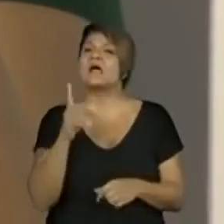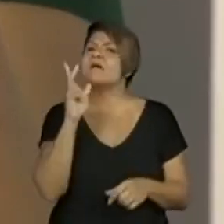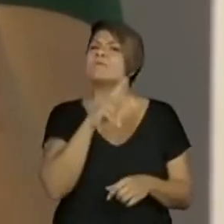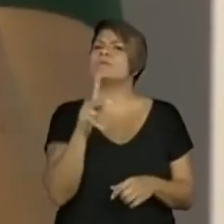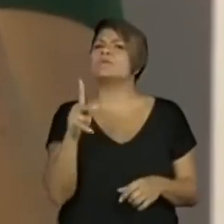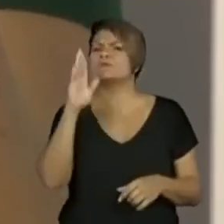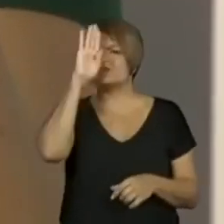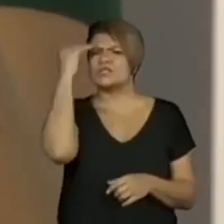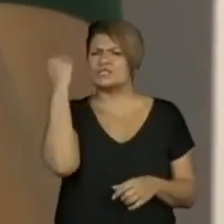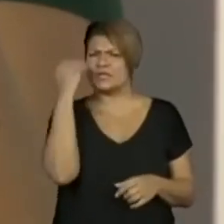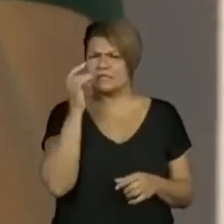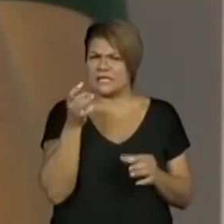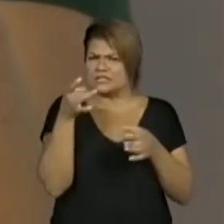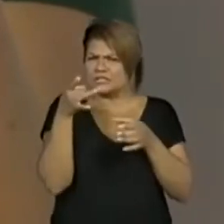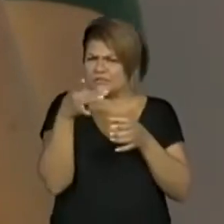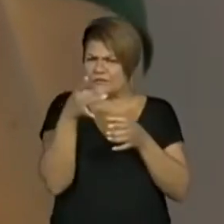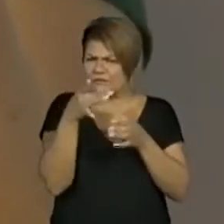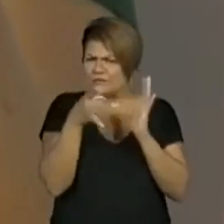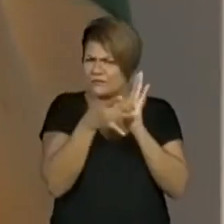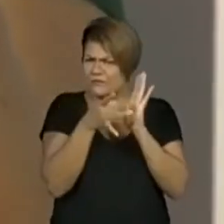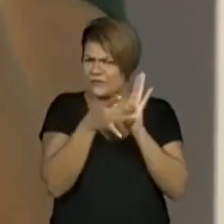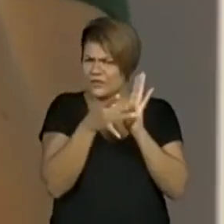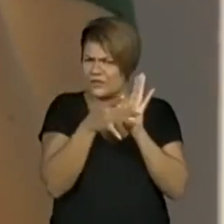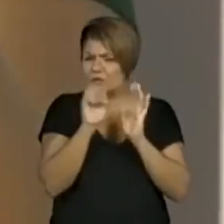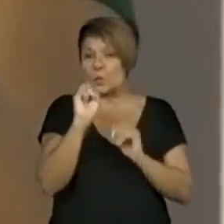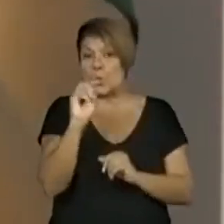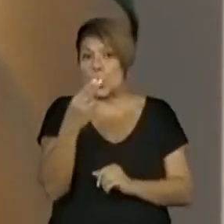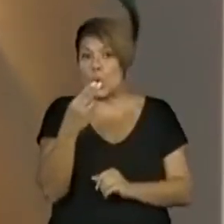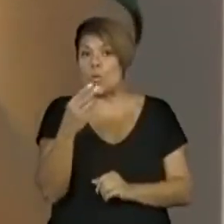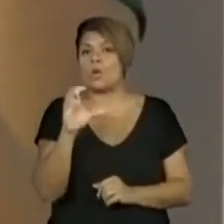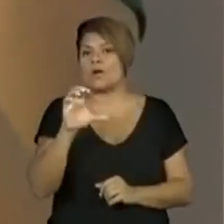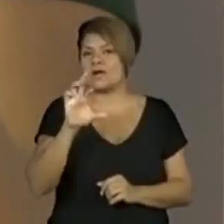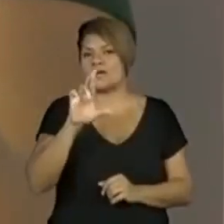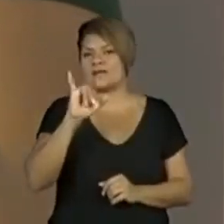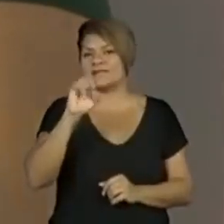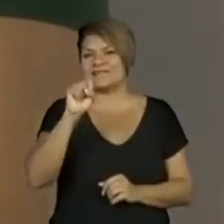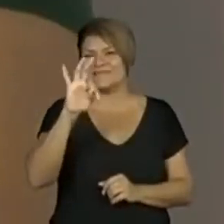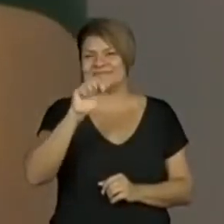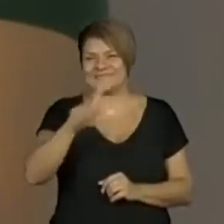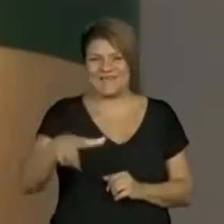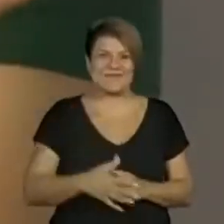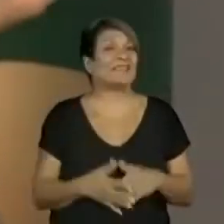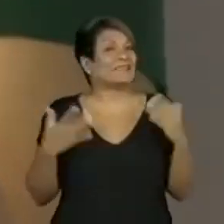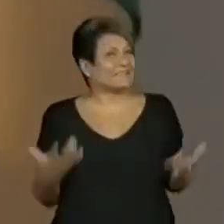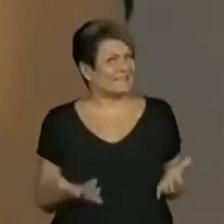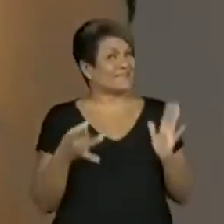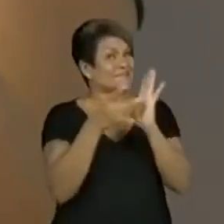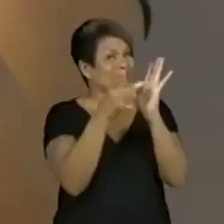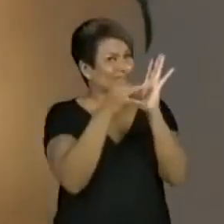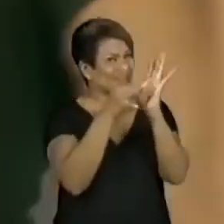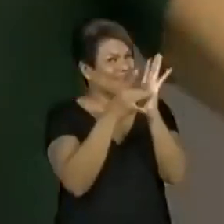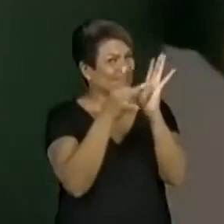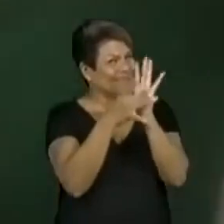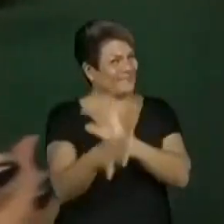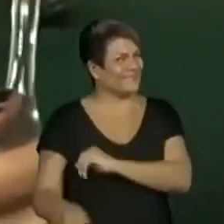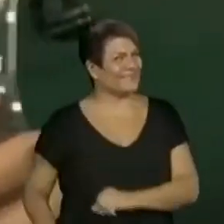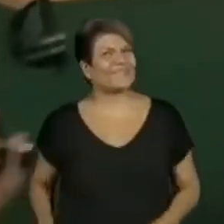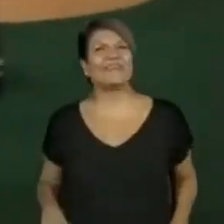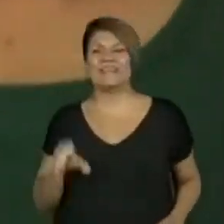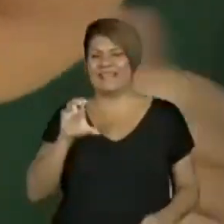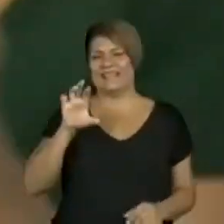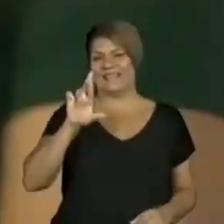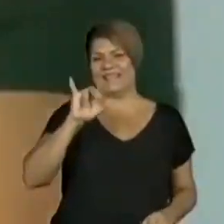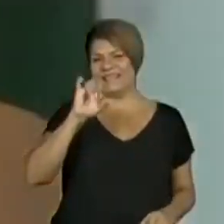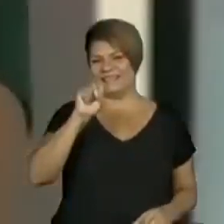Regiane deixa de cristal ou é de vidro Então esse indivíduo deve ser vida de